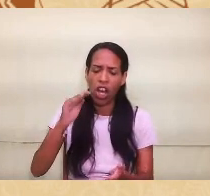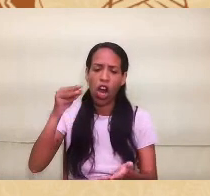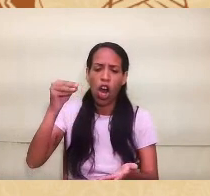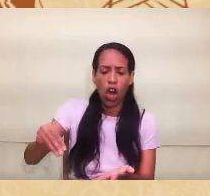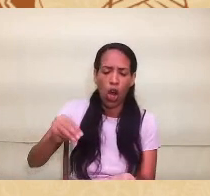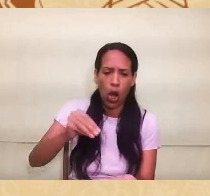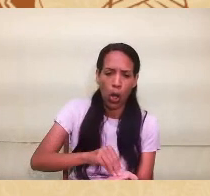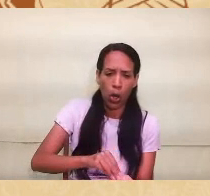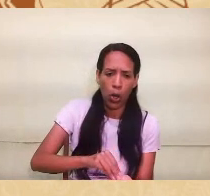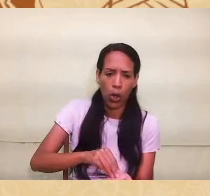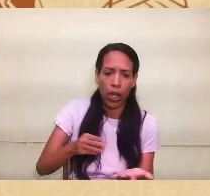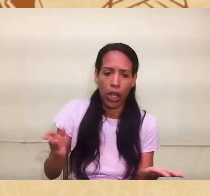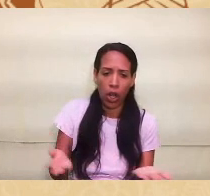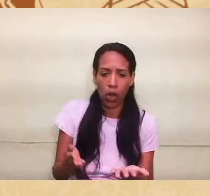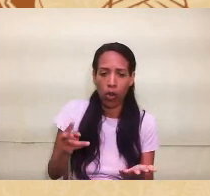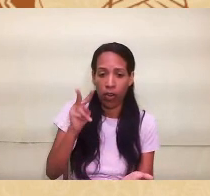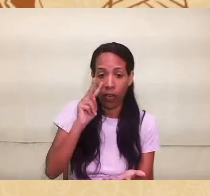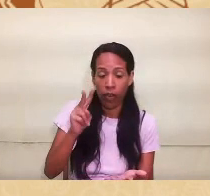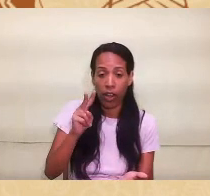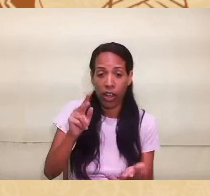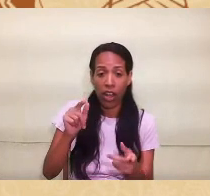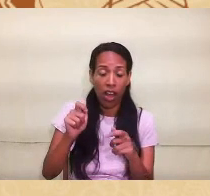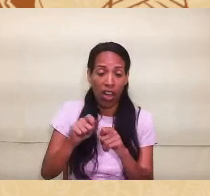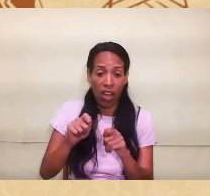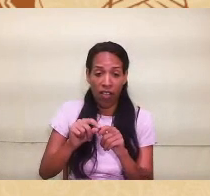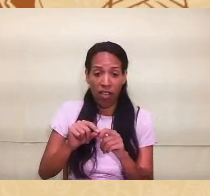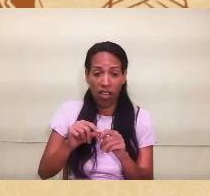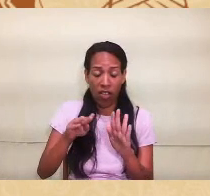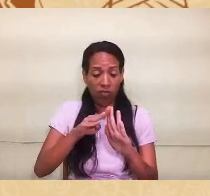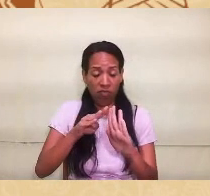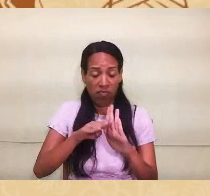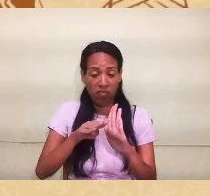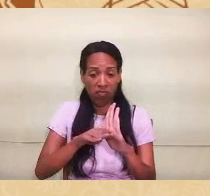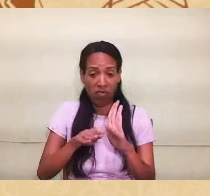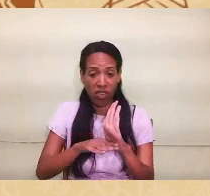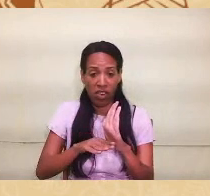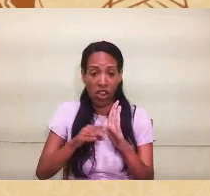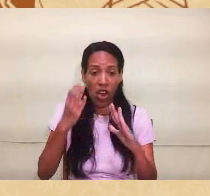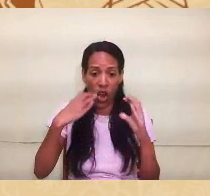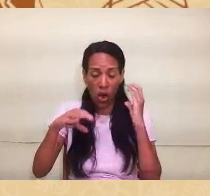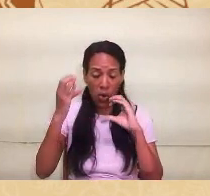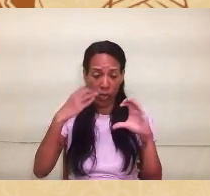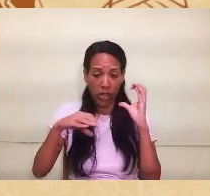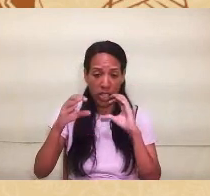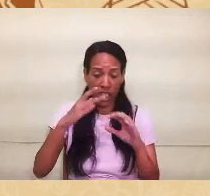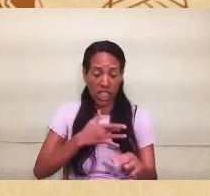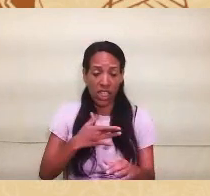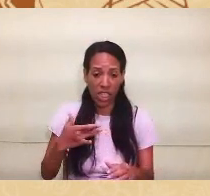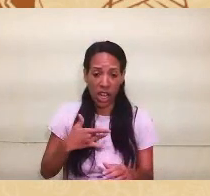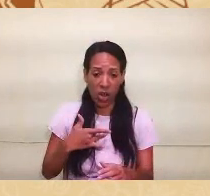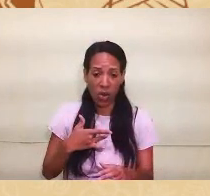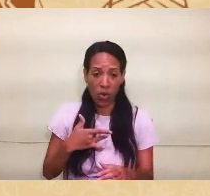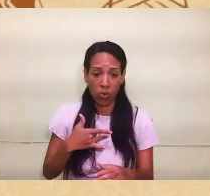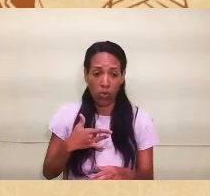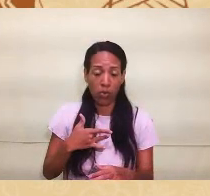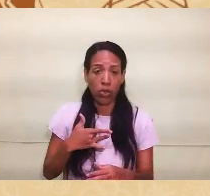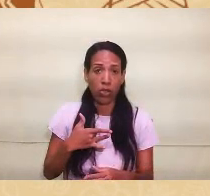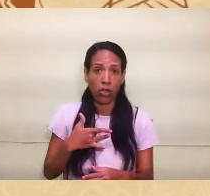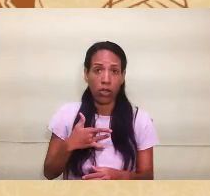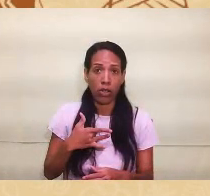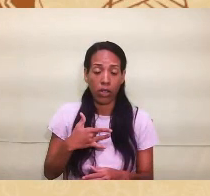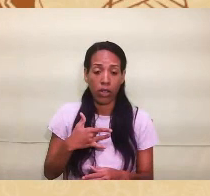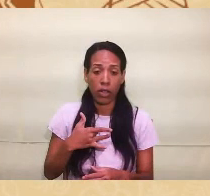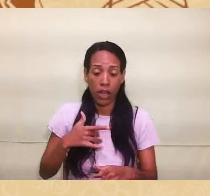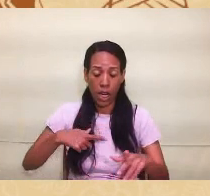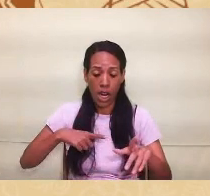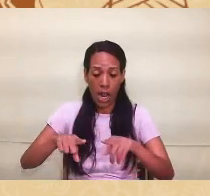Eu, recentemente, aí eu fiz um artigo para a Comissão de Saúde, né? Nacional de Saúde, participei de uma mesa